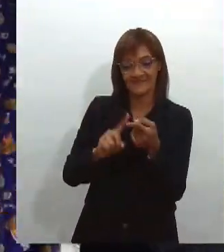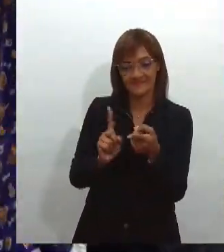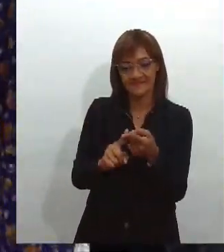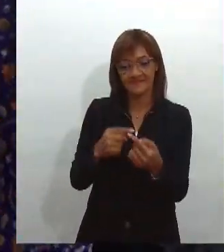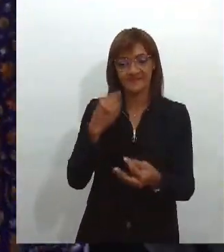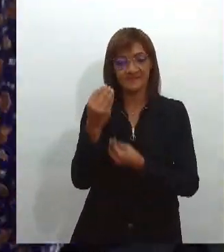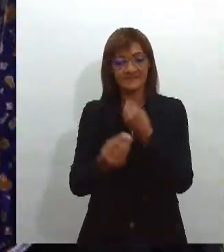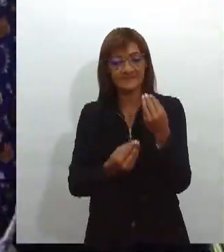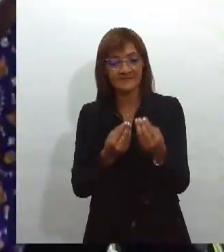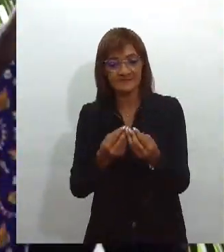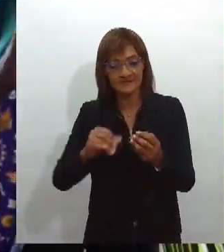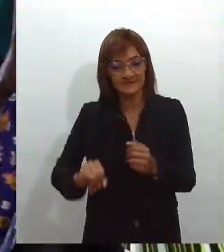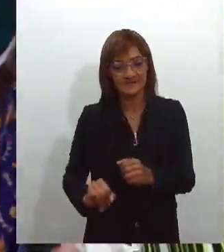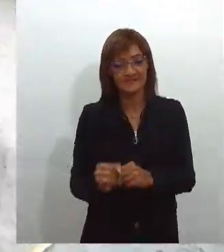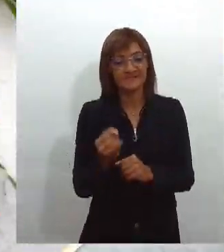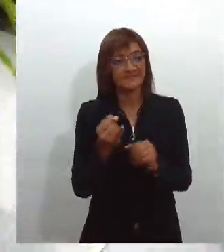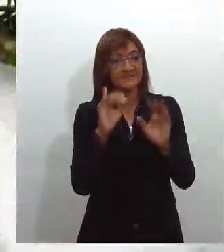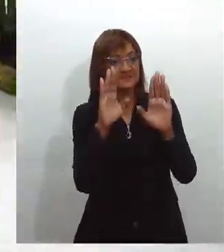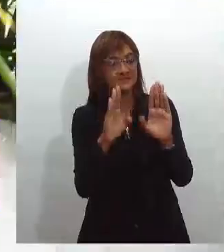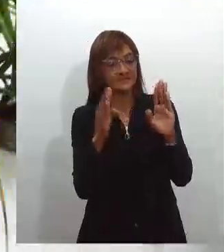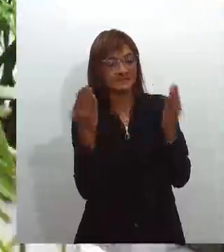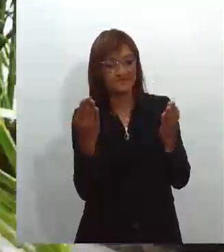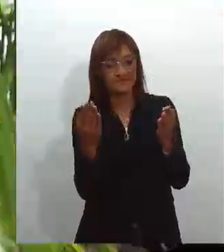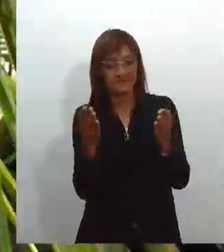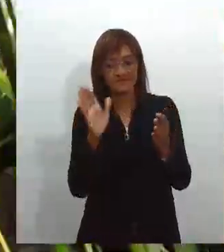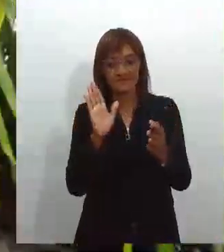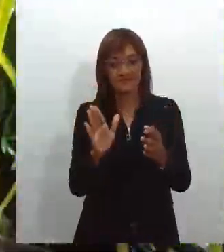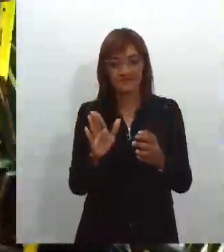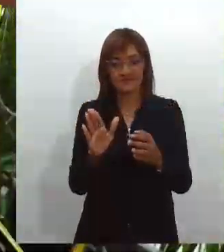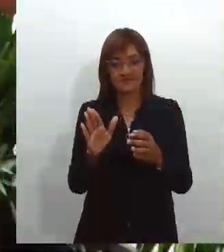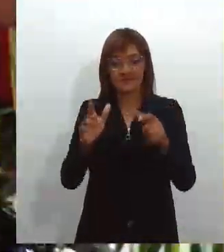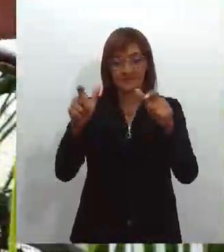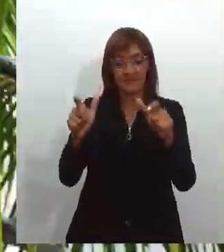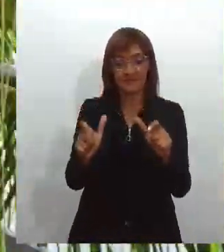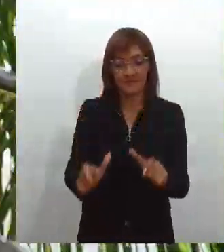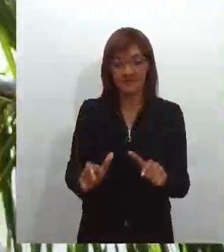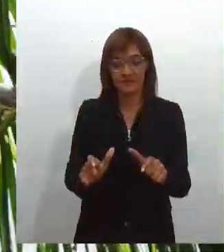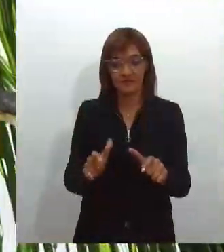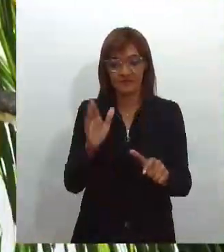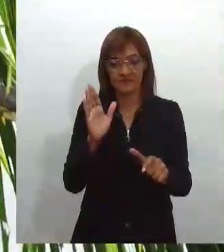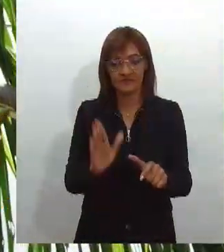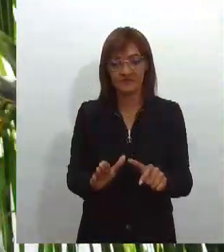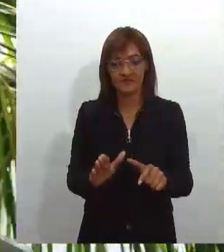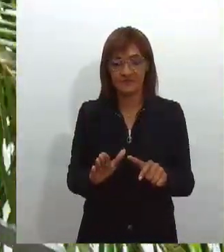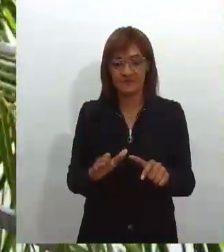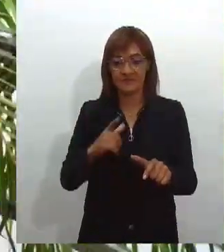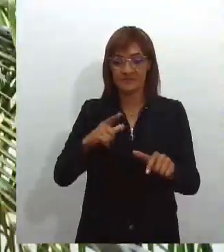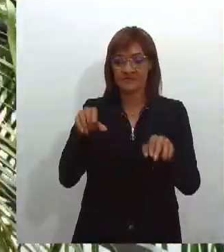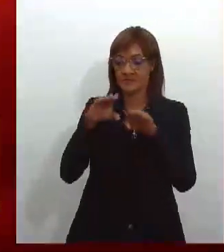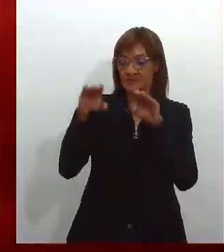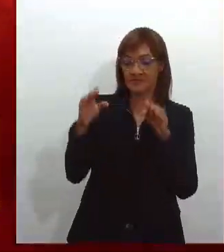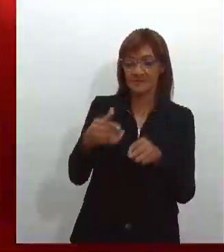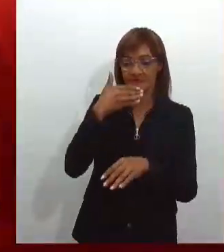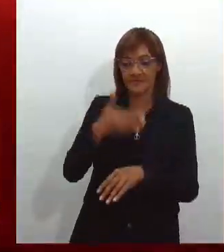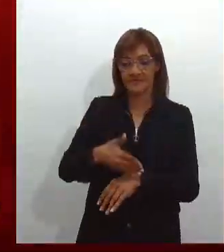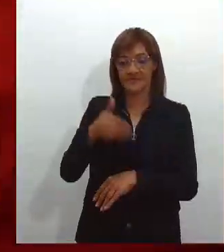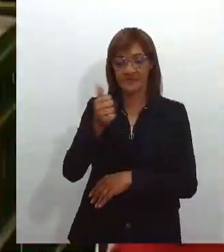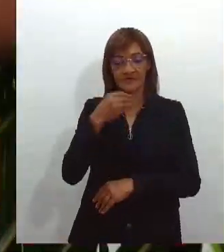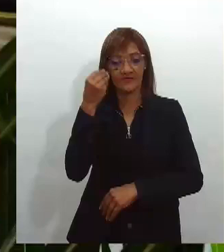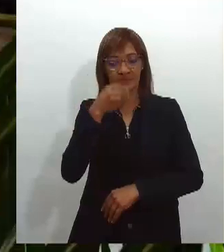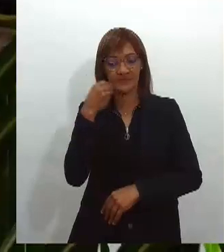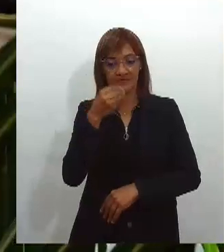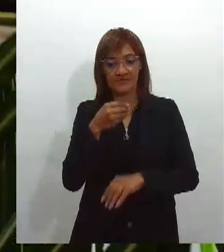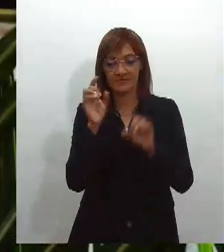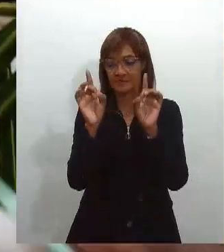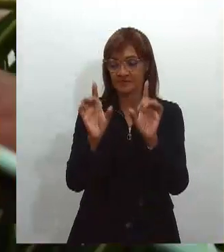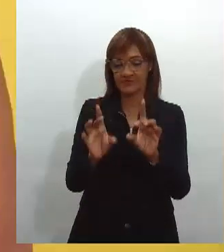aproveitar o evento. Eles transformaram o seu estabelecimento em um camarote, proporcionando uma experiência especial para os amigos